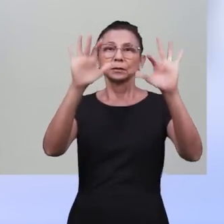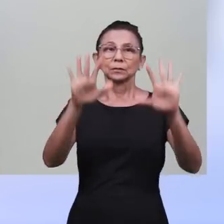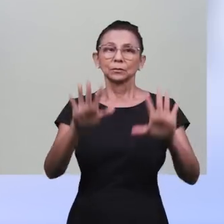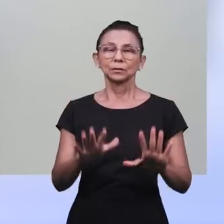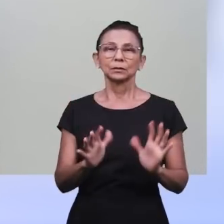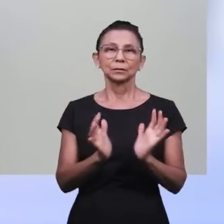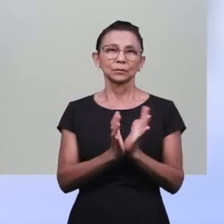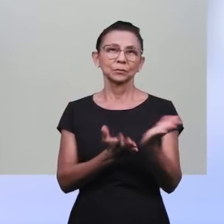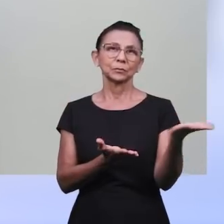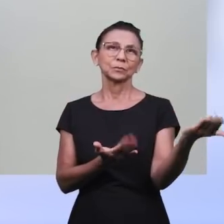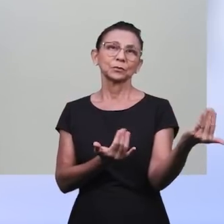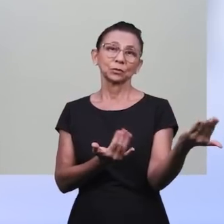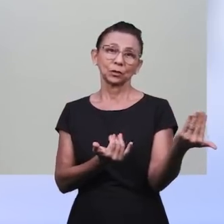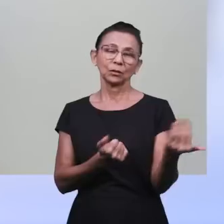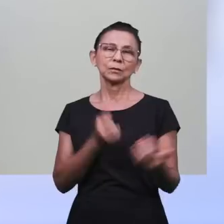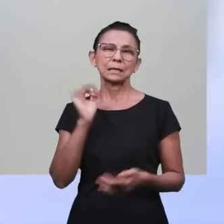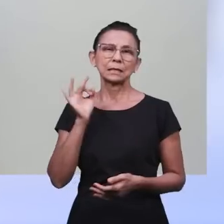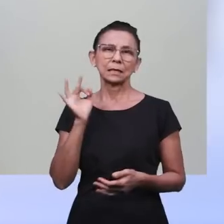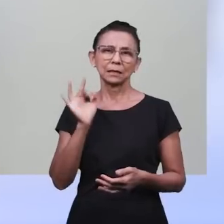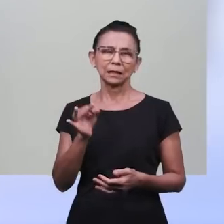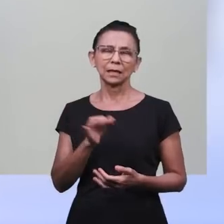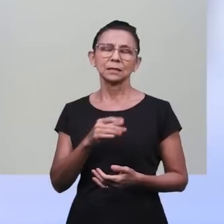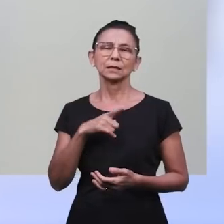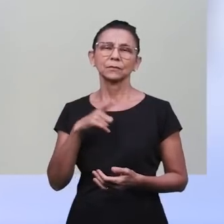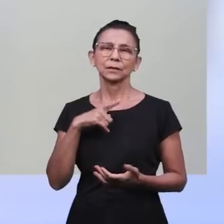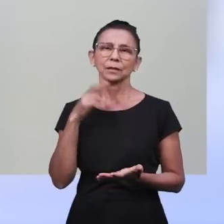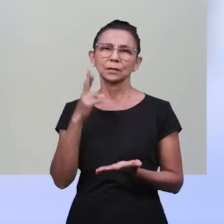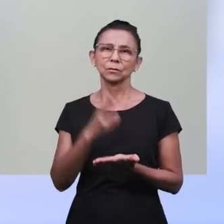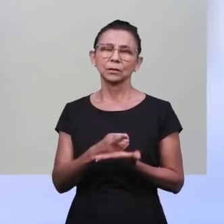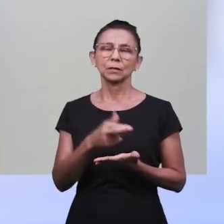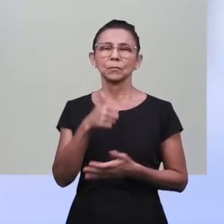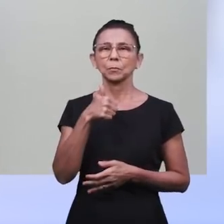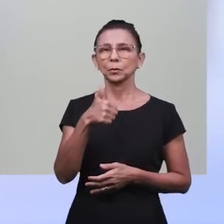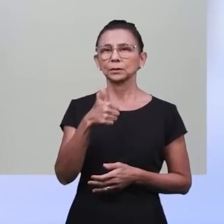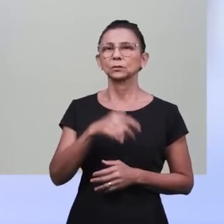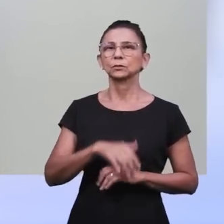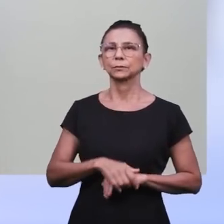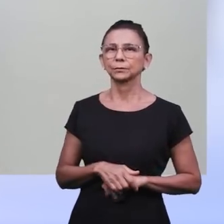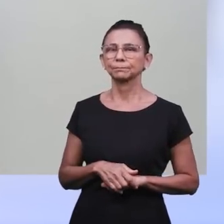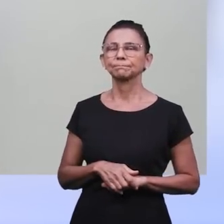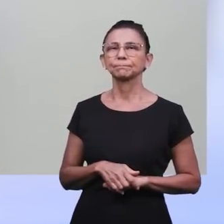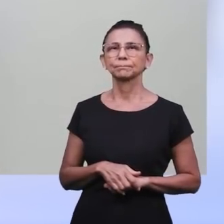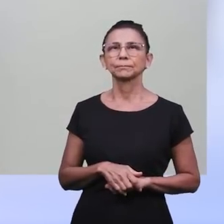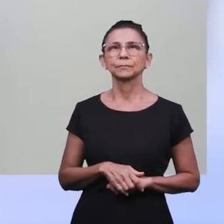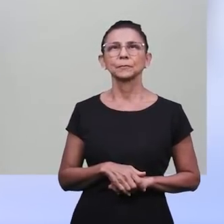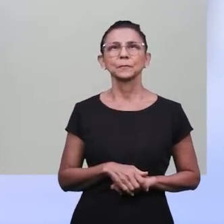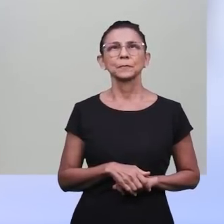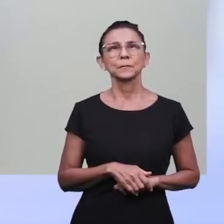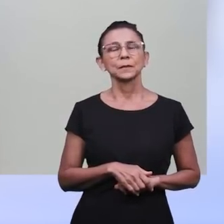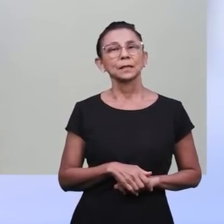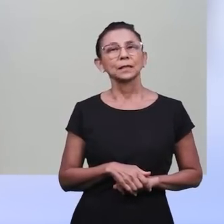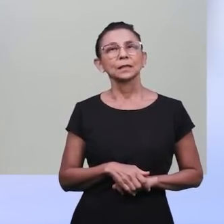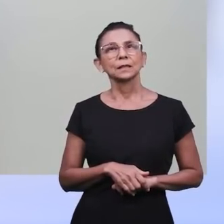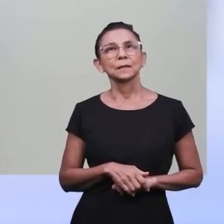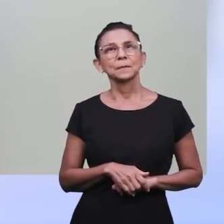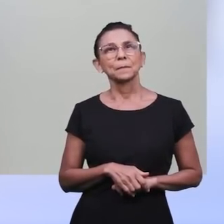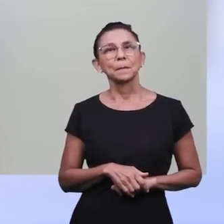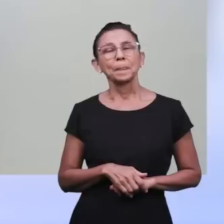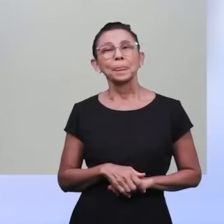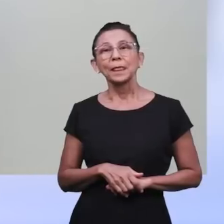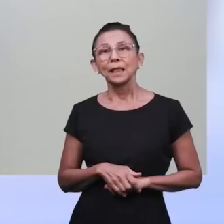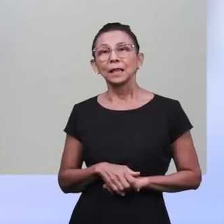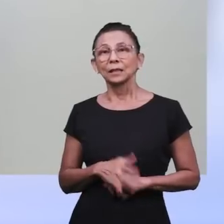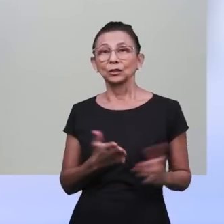de jovem. Pude ver que os jovens estavam alegres aqui, jovens de vários lugares de Portugal.